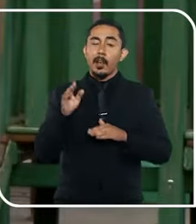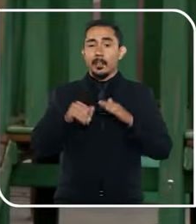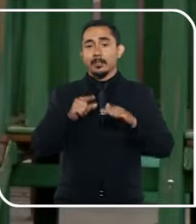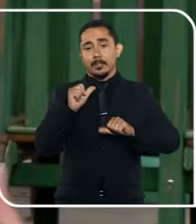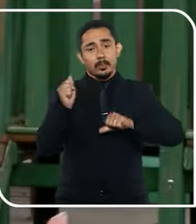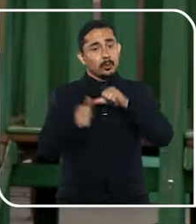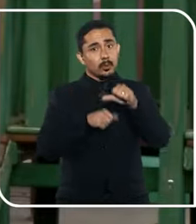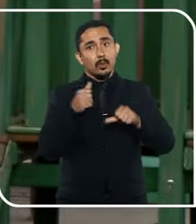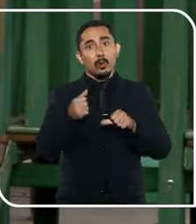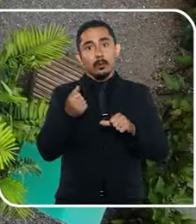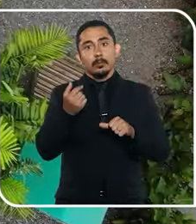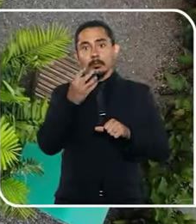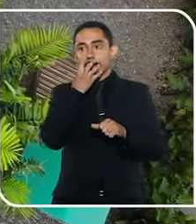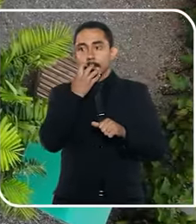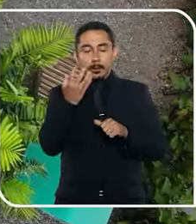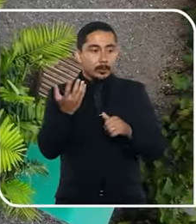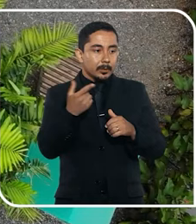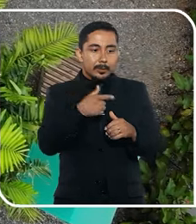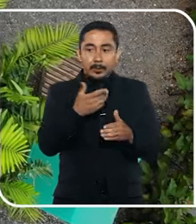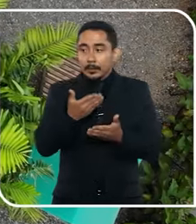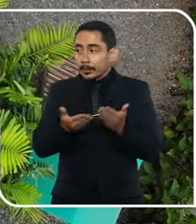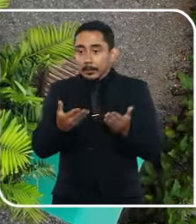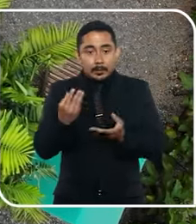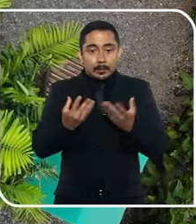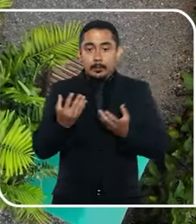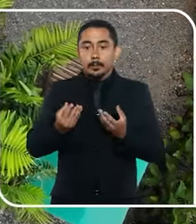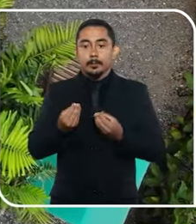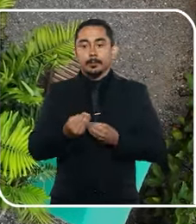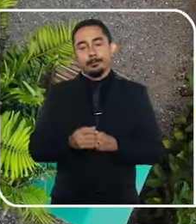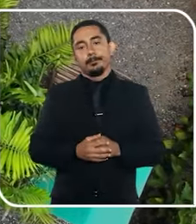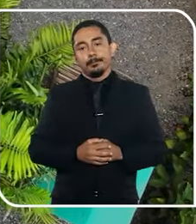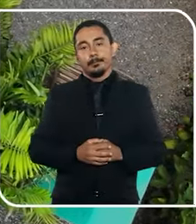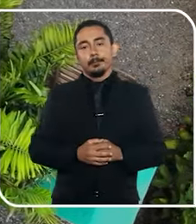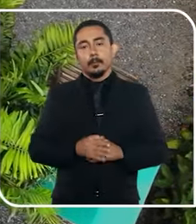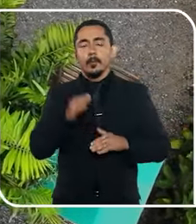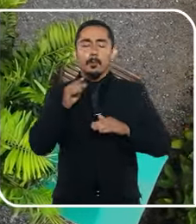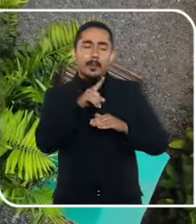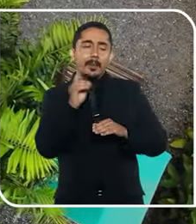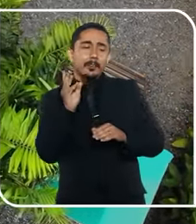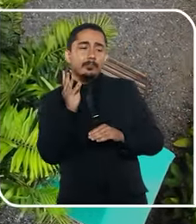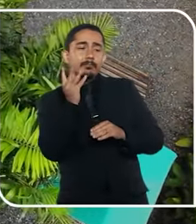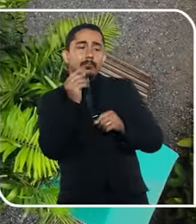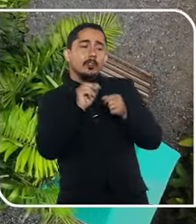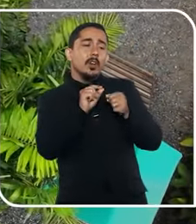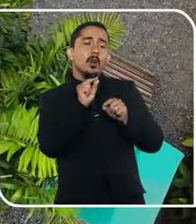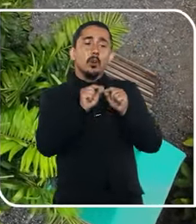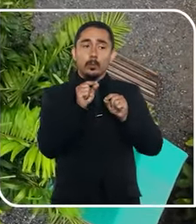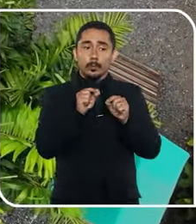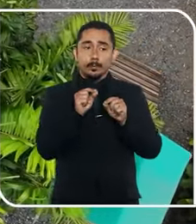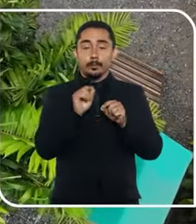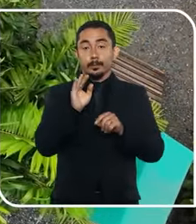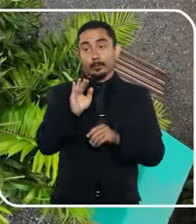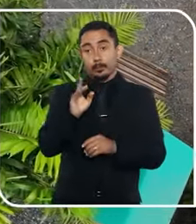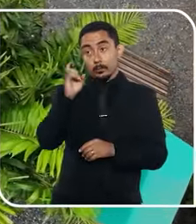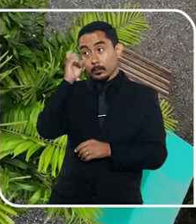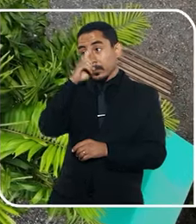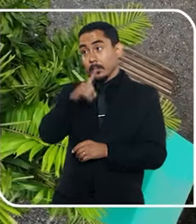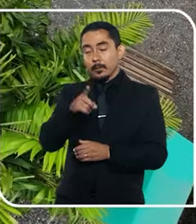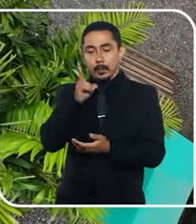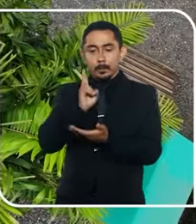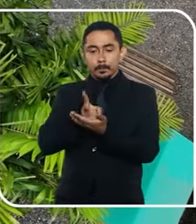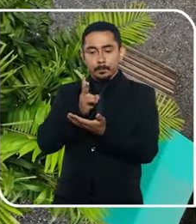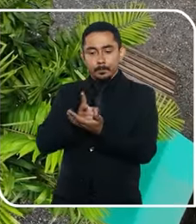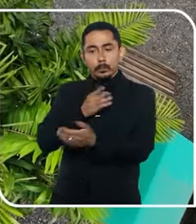rotina muda e o cachorro às vezes fica um pouco perdido, eles gostam de rotina. E aí, o que é preciso fazer em casos como esse? A parte difícil é manter